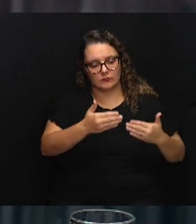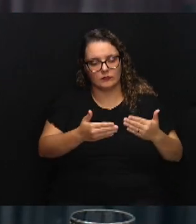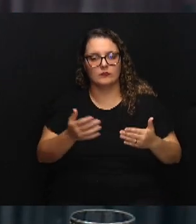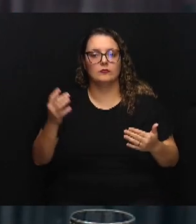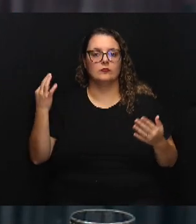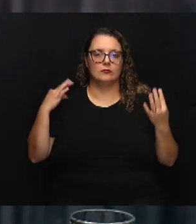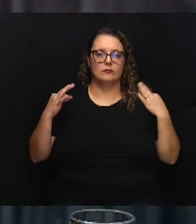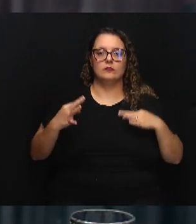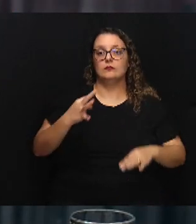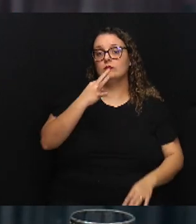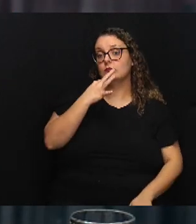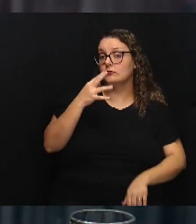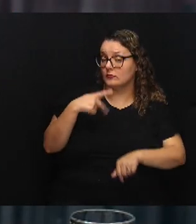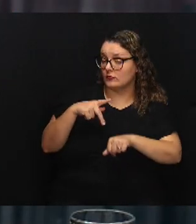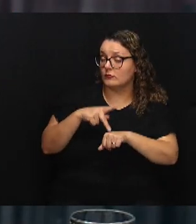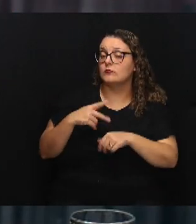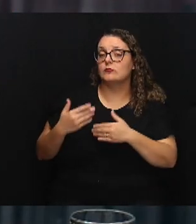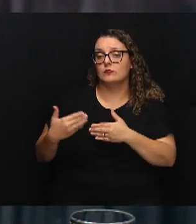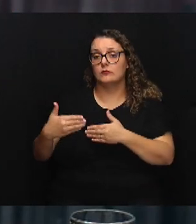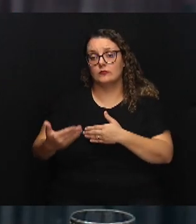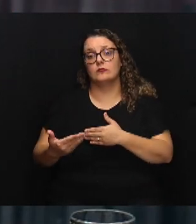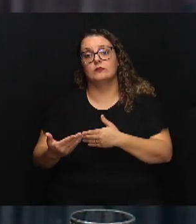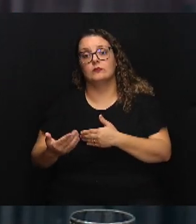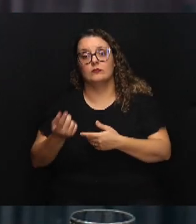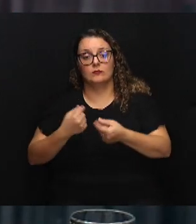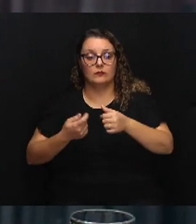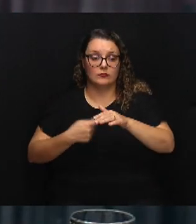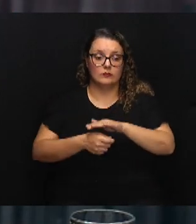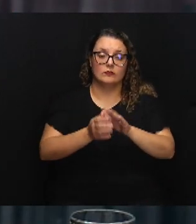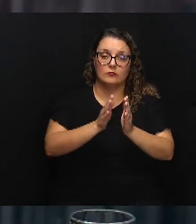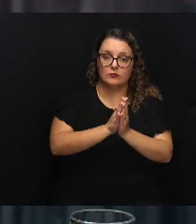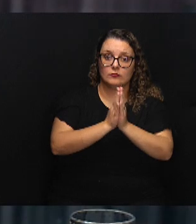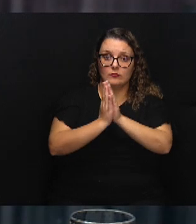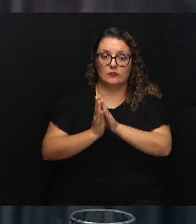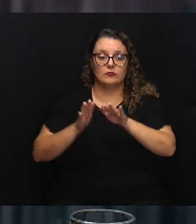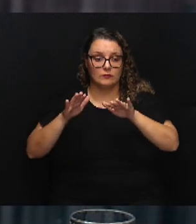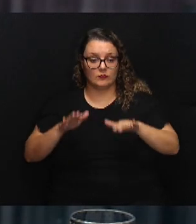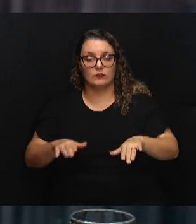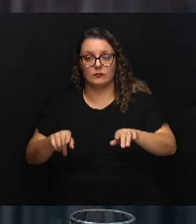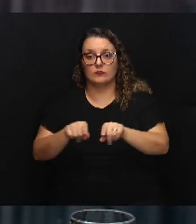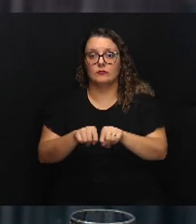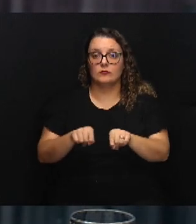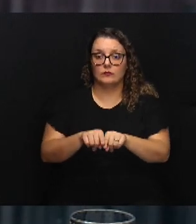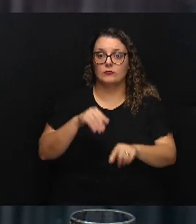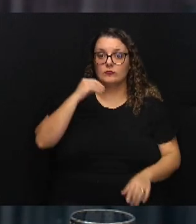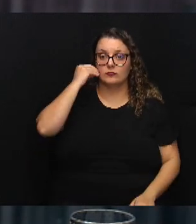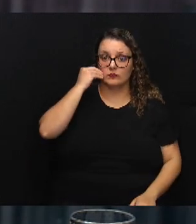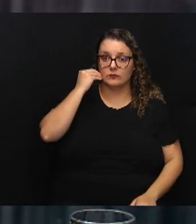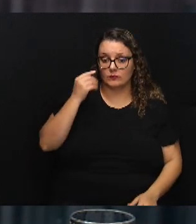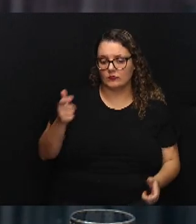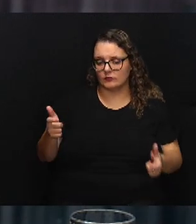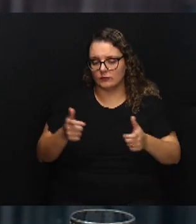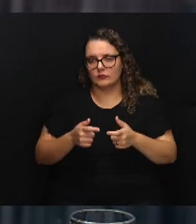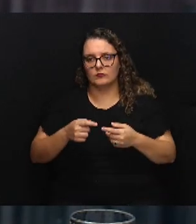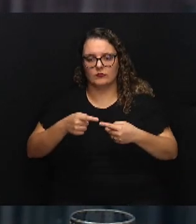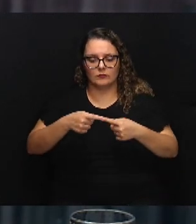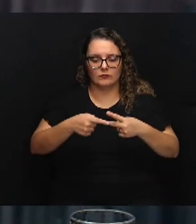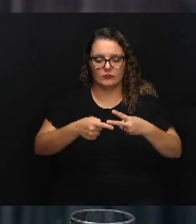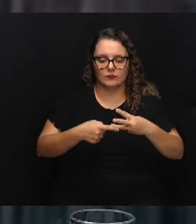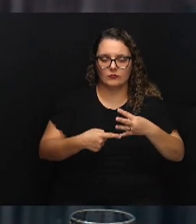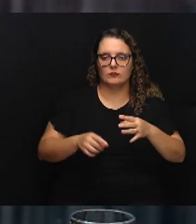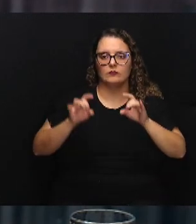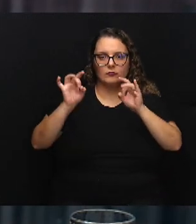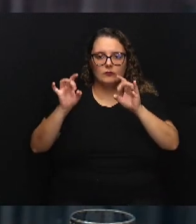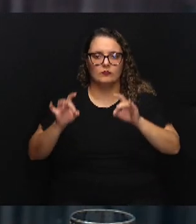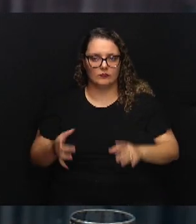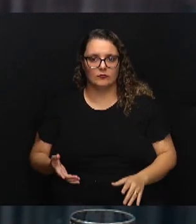turista conhecer um país e passar a investir em intercâmbio para estadia, como também uma experiência curta de 4 semanas para